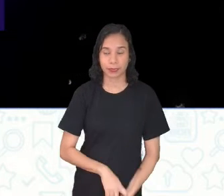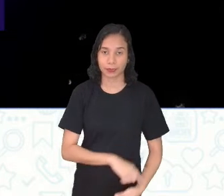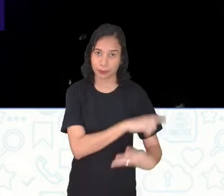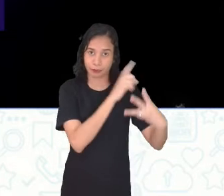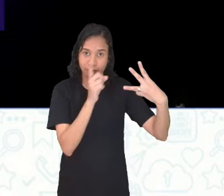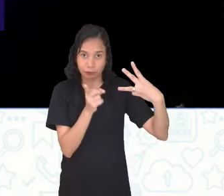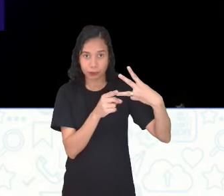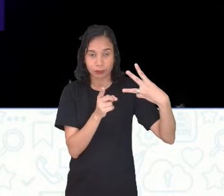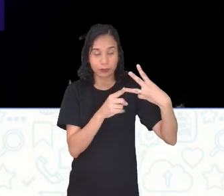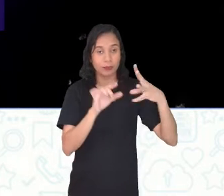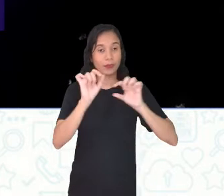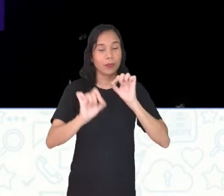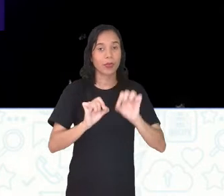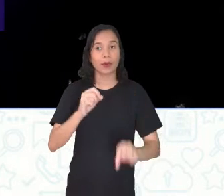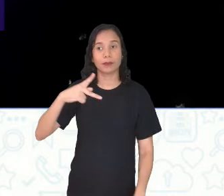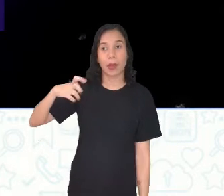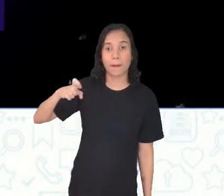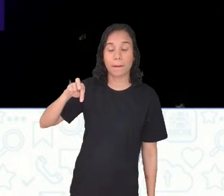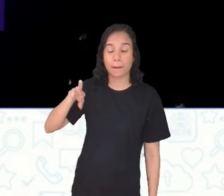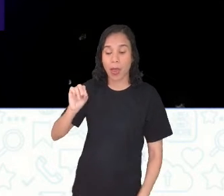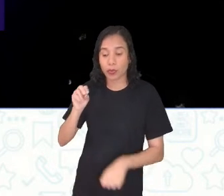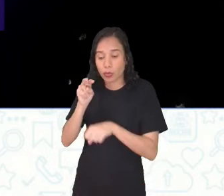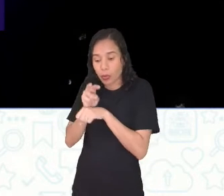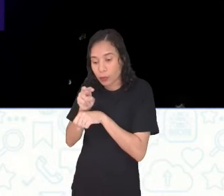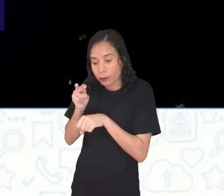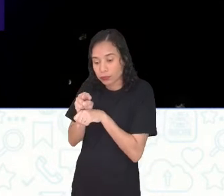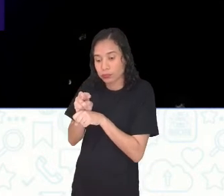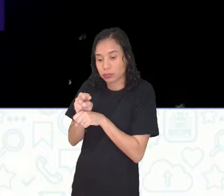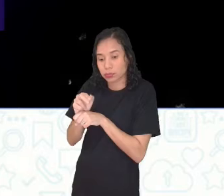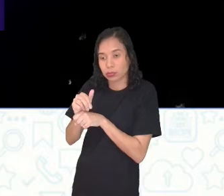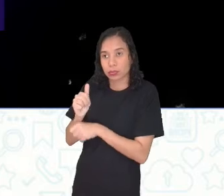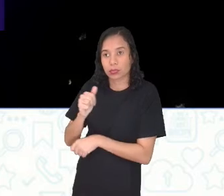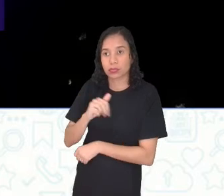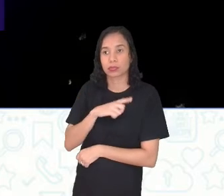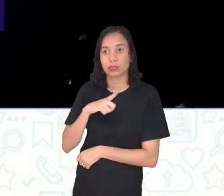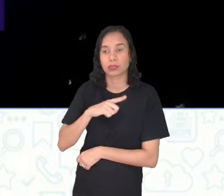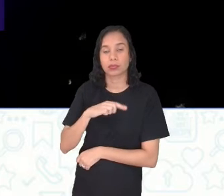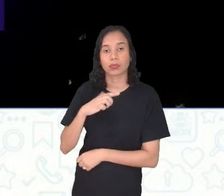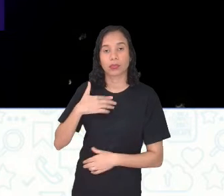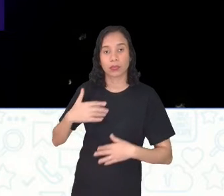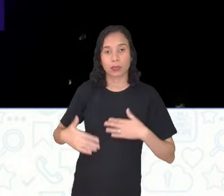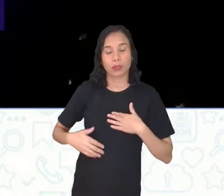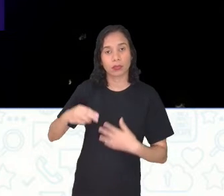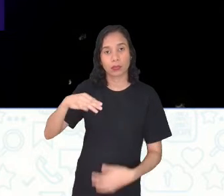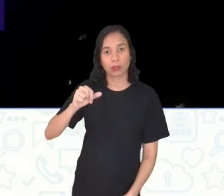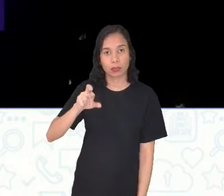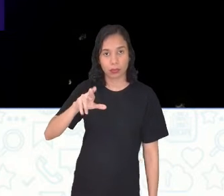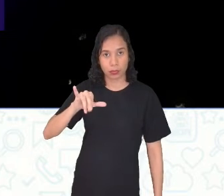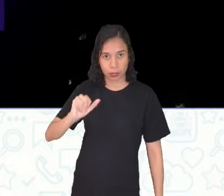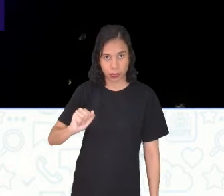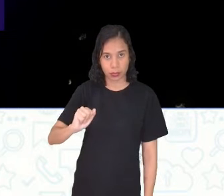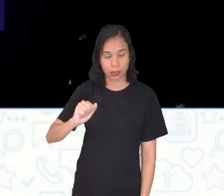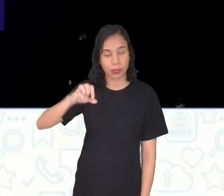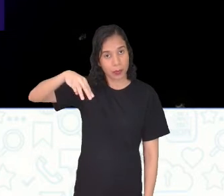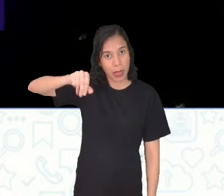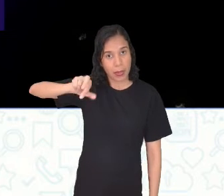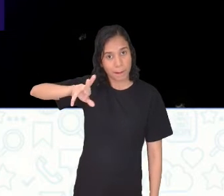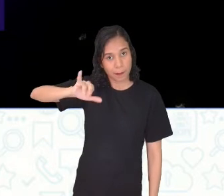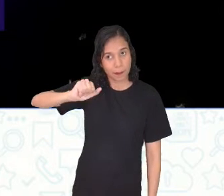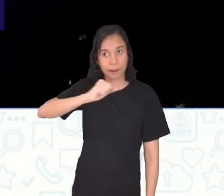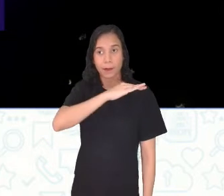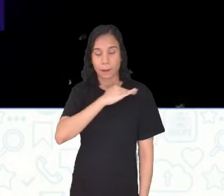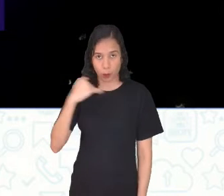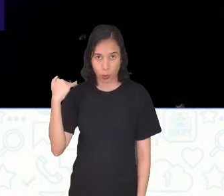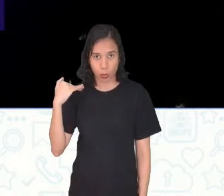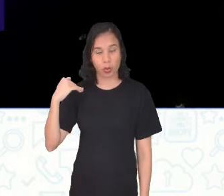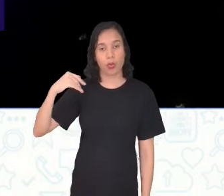Na terceira frase, Pedro vela o corpo de Maria. Nesse sentido, Maria está morta, né? E João, e Pedro,